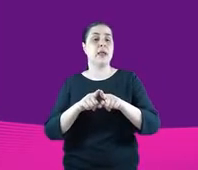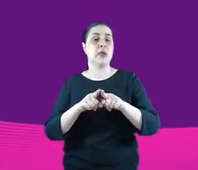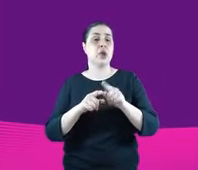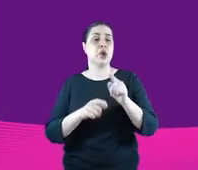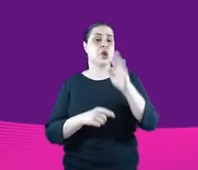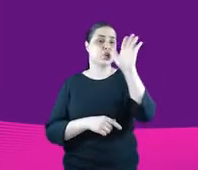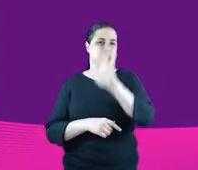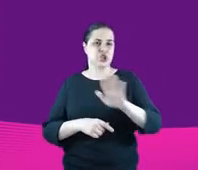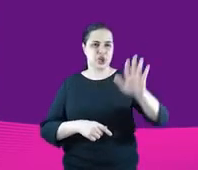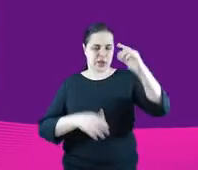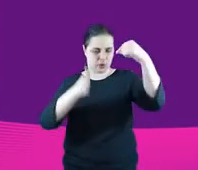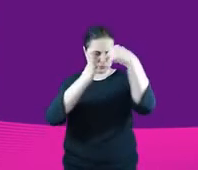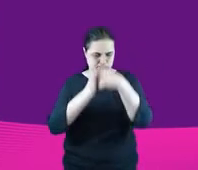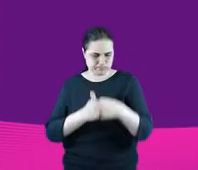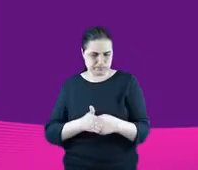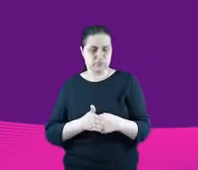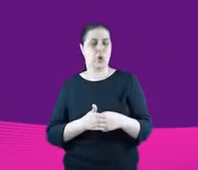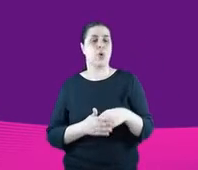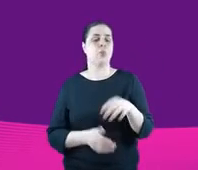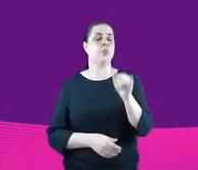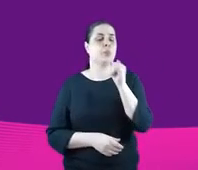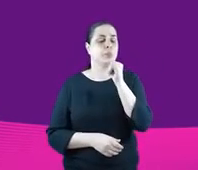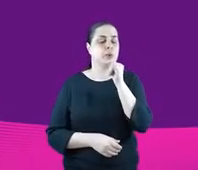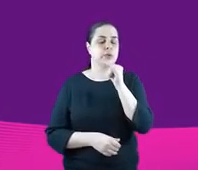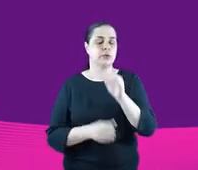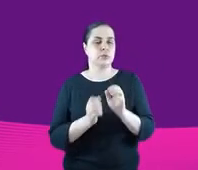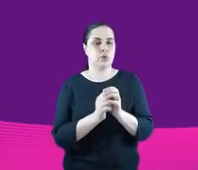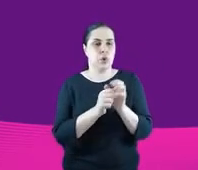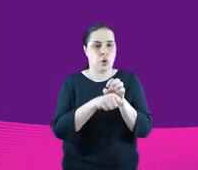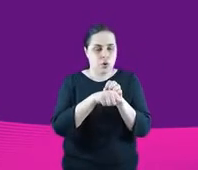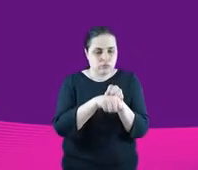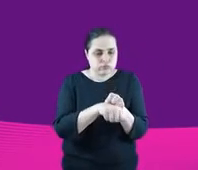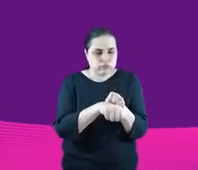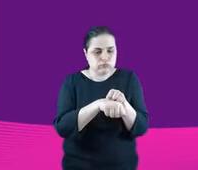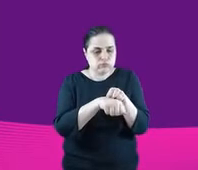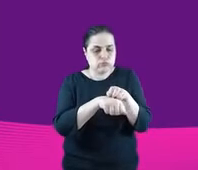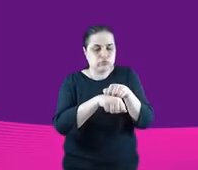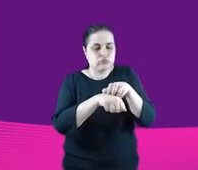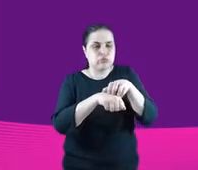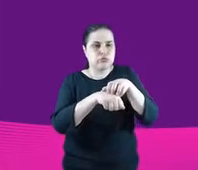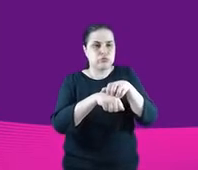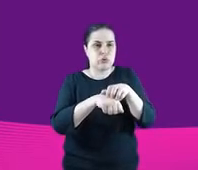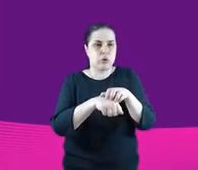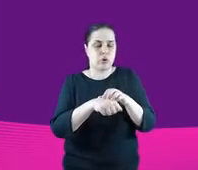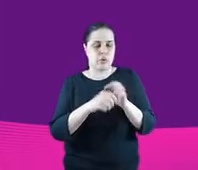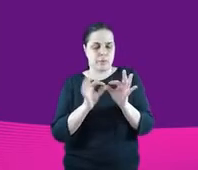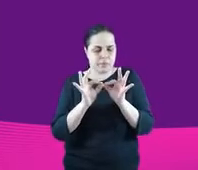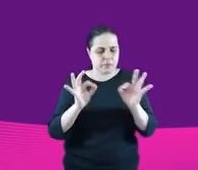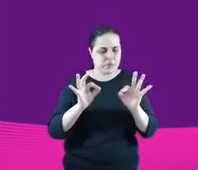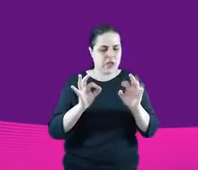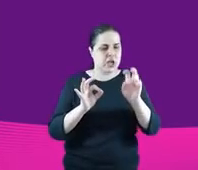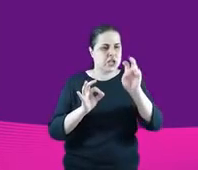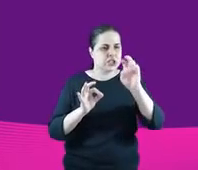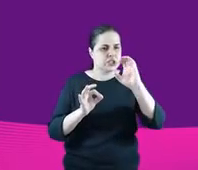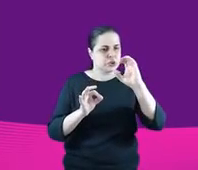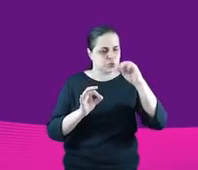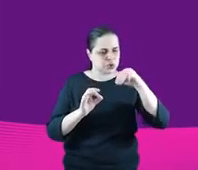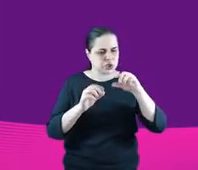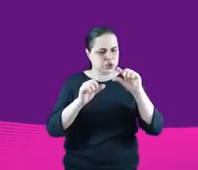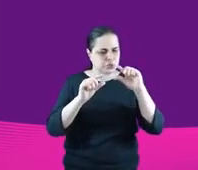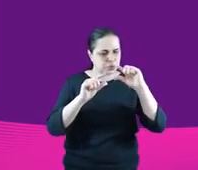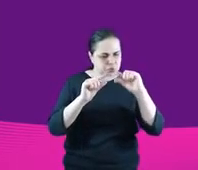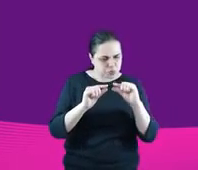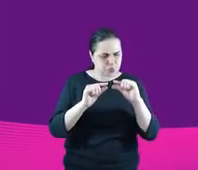que tumores menores que 5 centímetros e menos de 4 linfonodos, se desejarem ser acompanhados por um clínico geral,